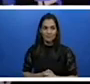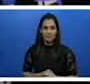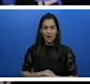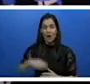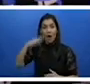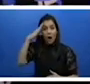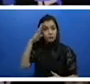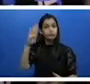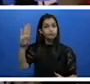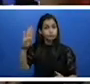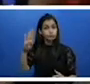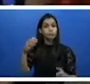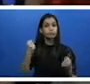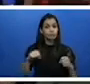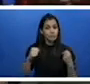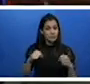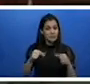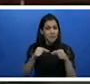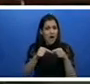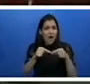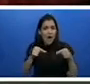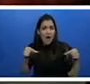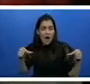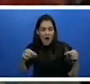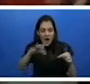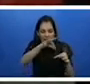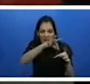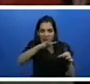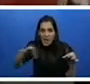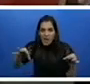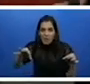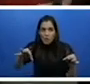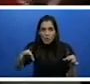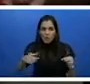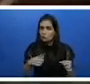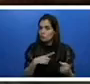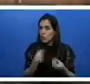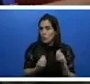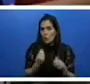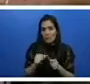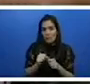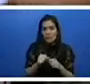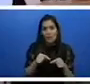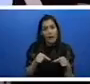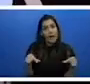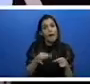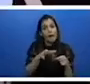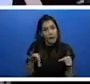Primordial o uso de régua. O que é primordial? Sem a régua não tem como fazer.